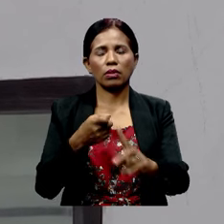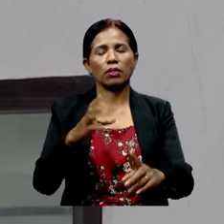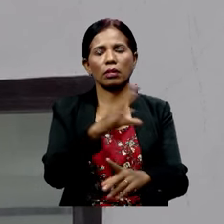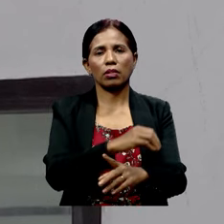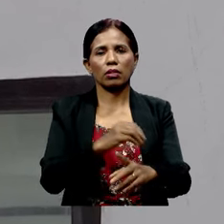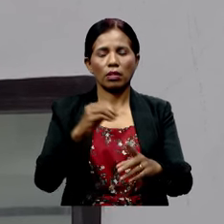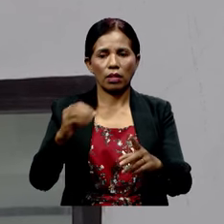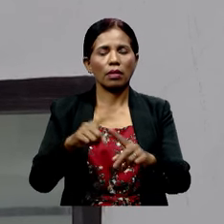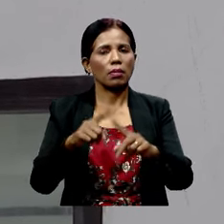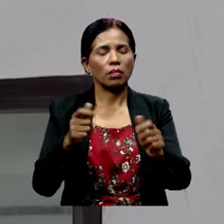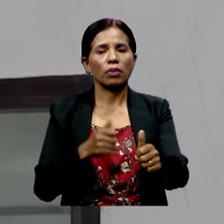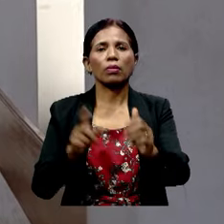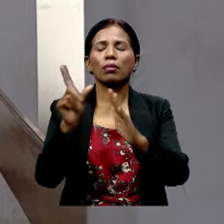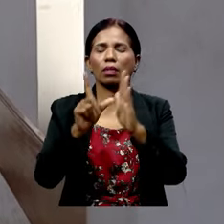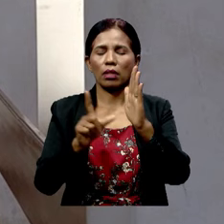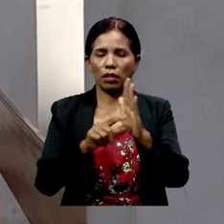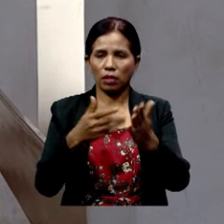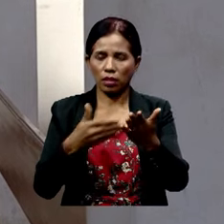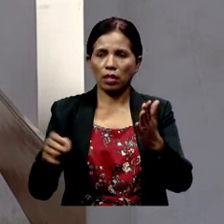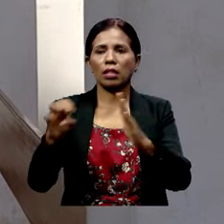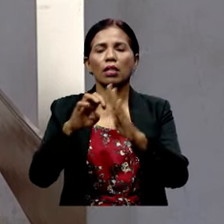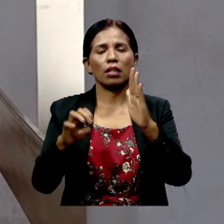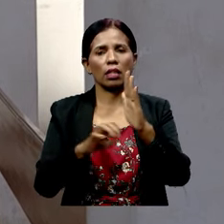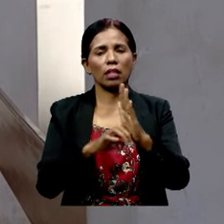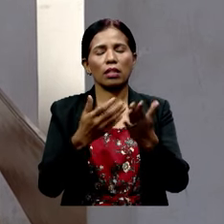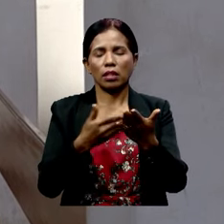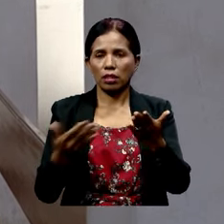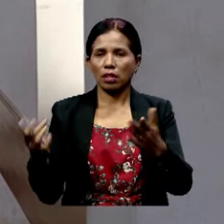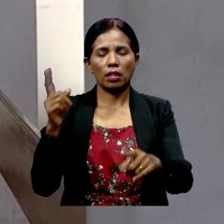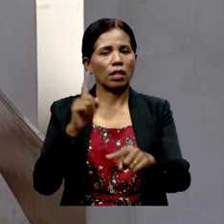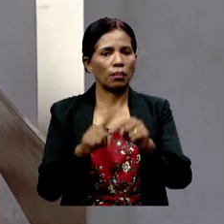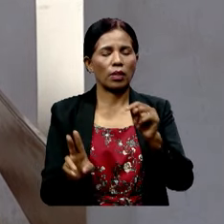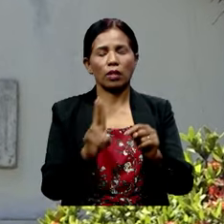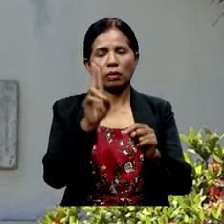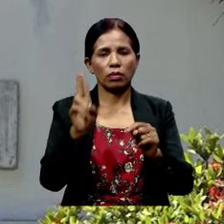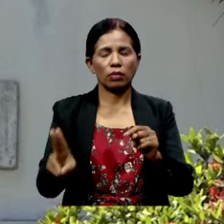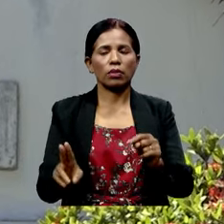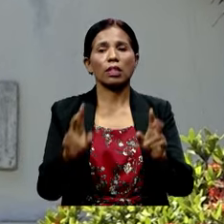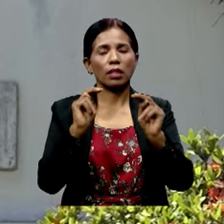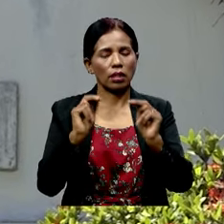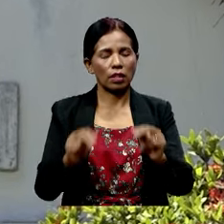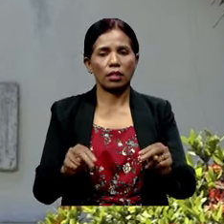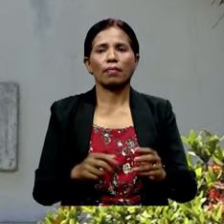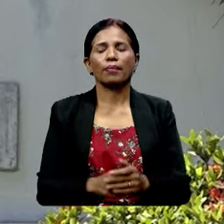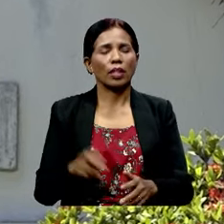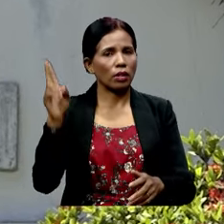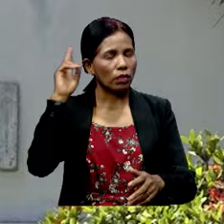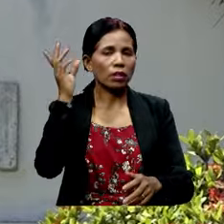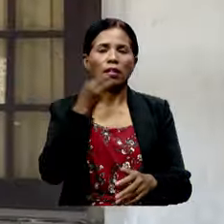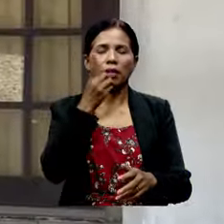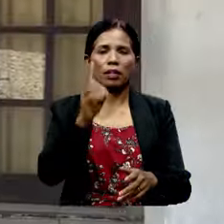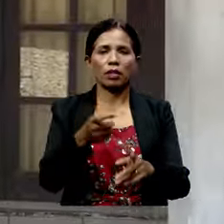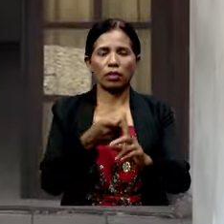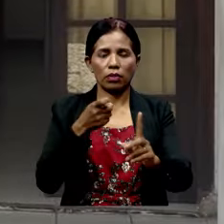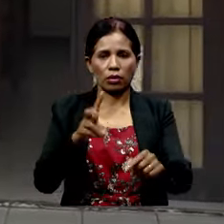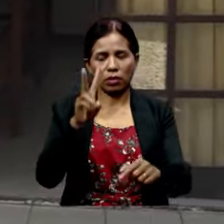direção, mas beto ir lei patrimônio Estado, Sassan Sirane la bele usa ba interesse privado. Rafael Rona te declaração no parte